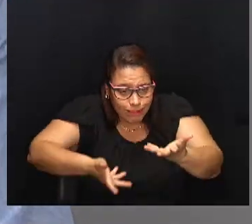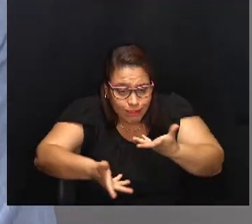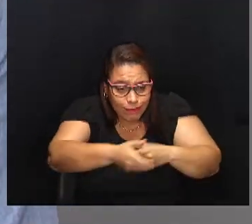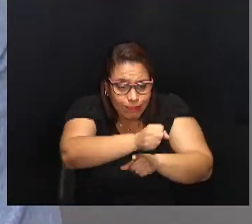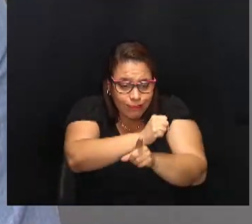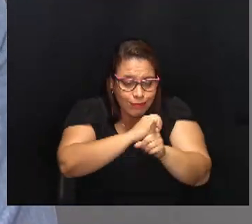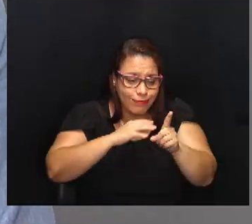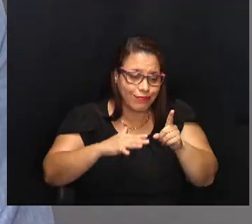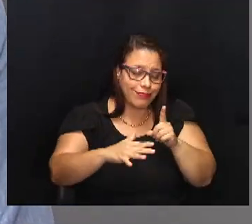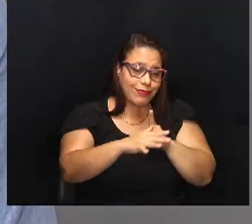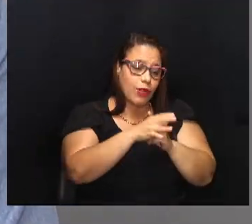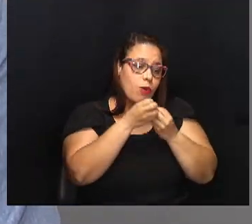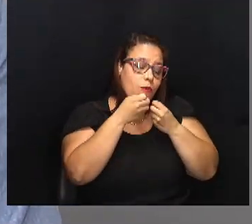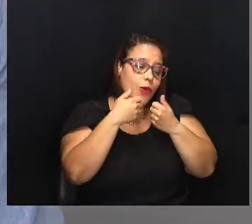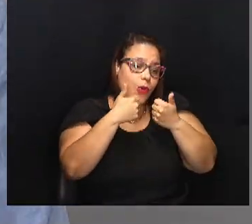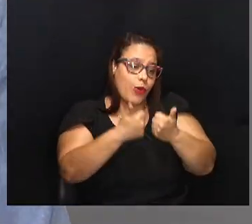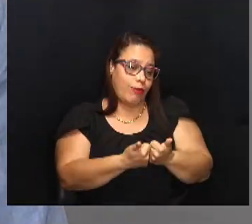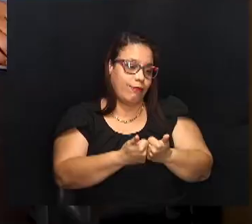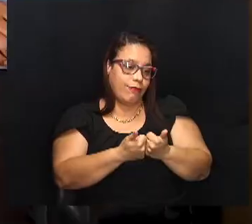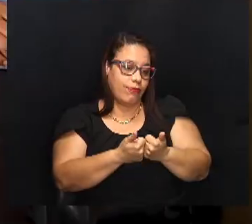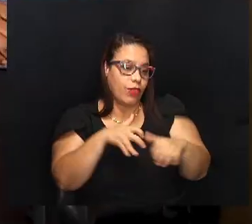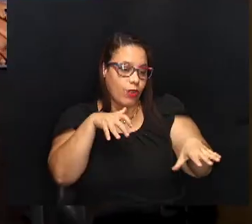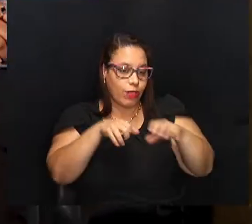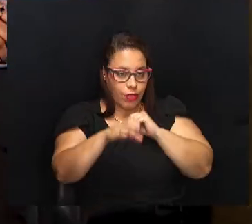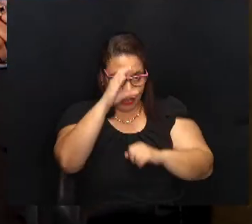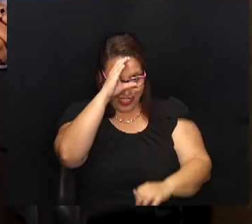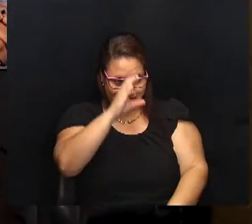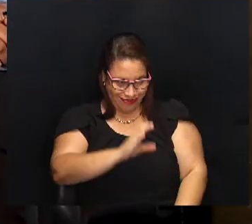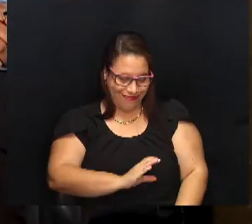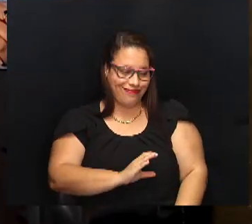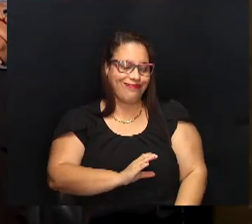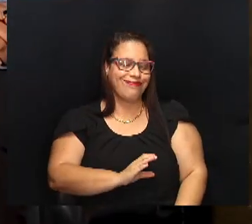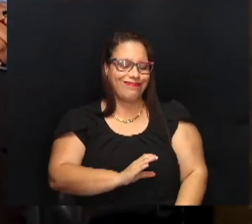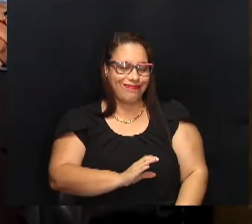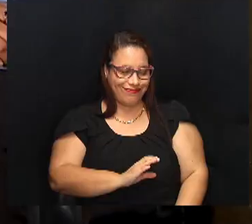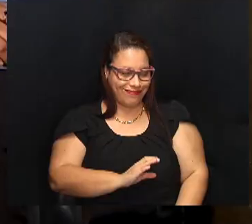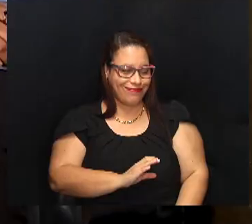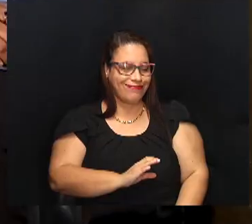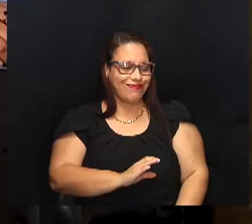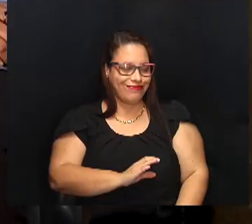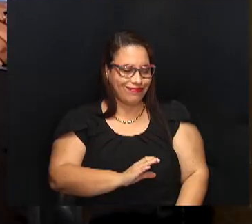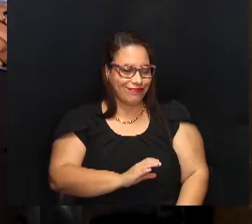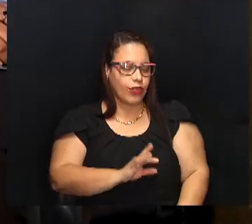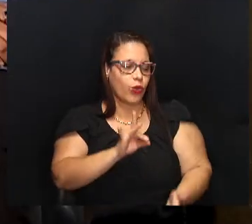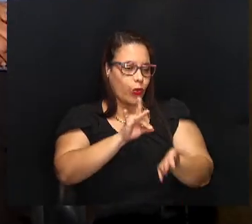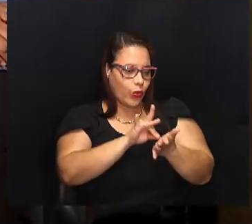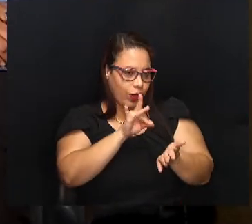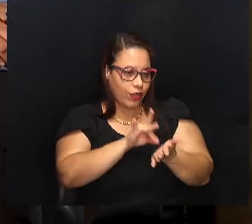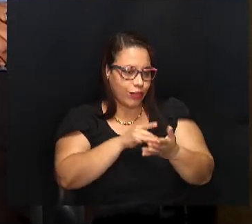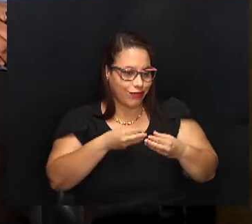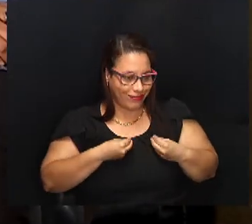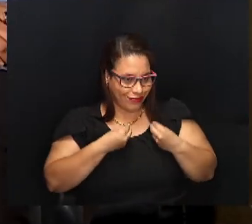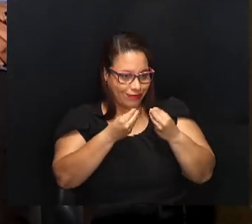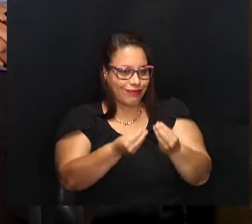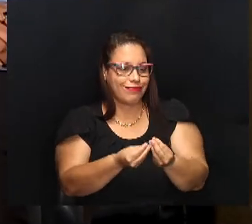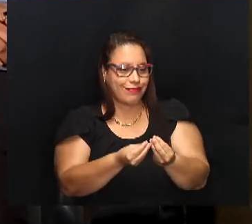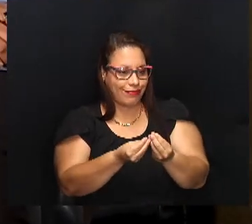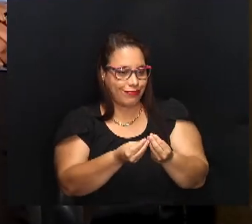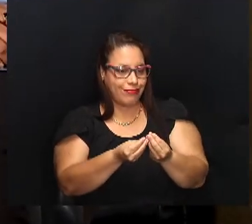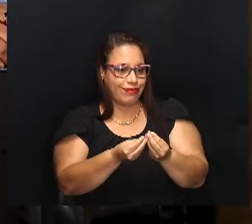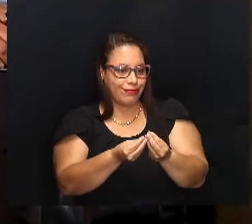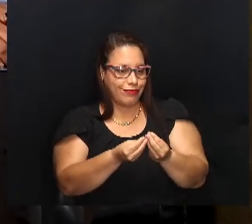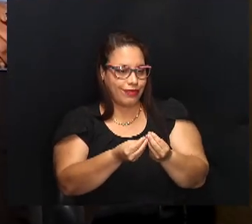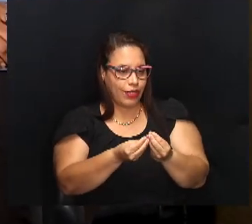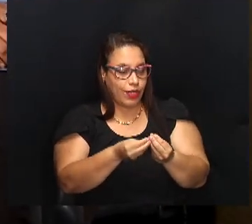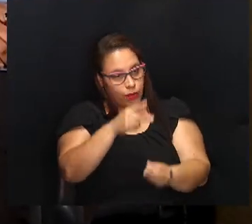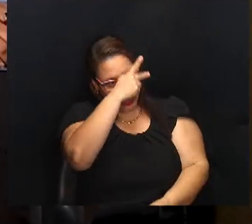sociedade de uma forma positiva, né, formando cidadãos onde venham de fato ali entregar algo, né, para